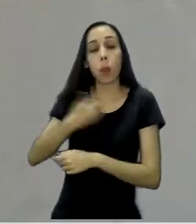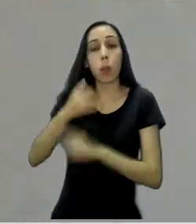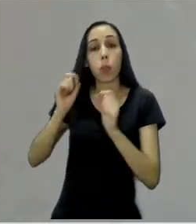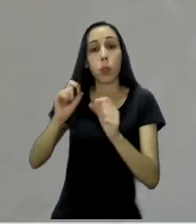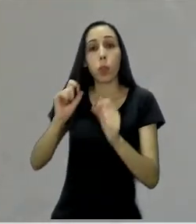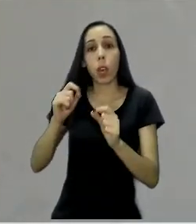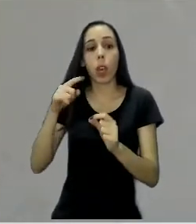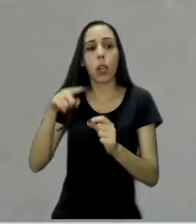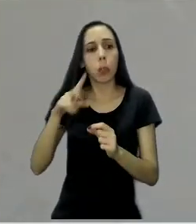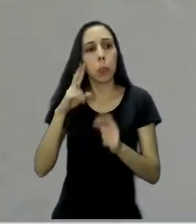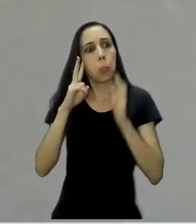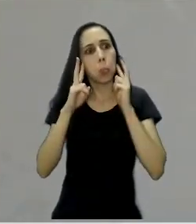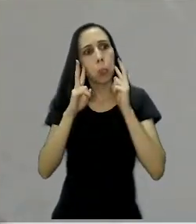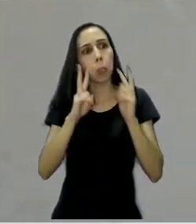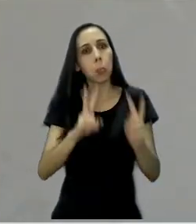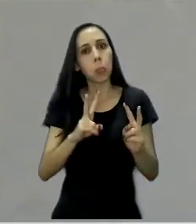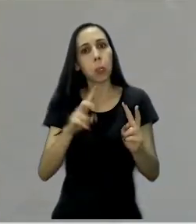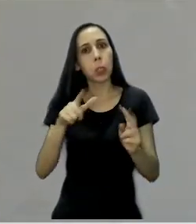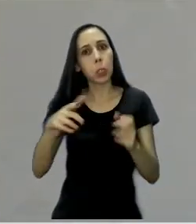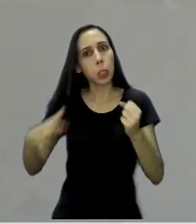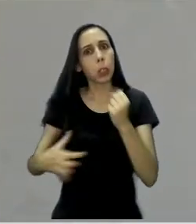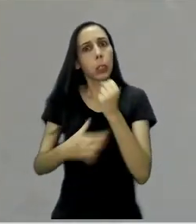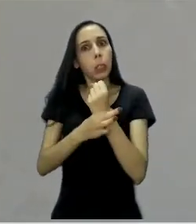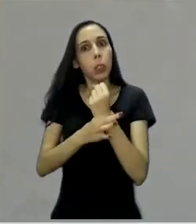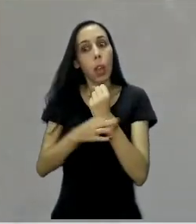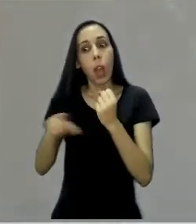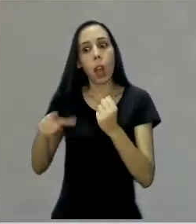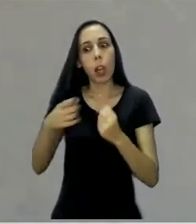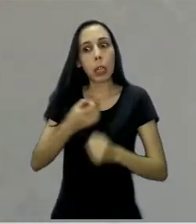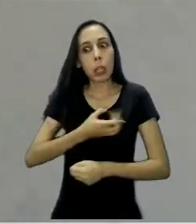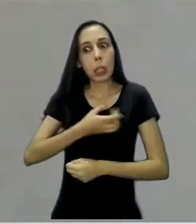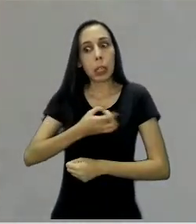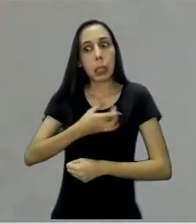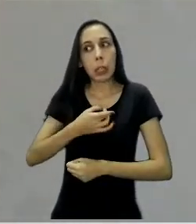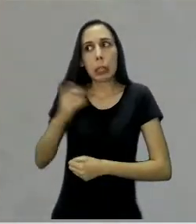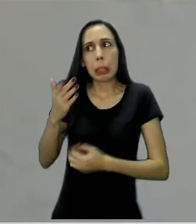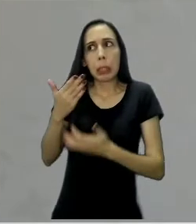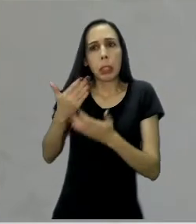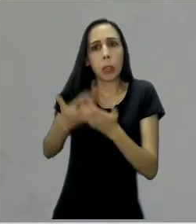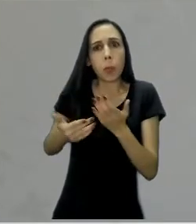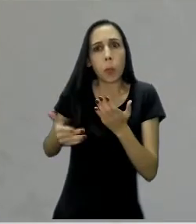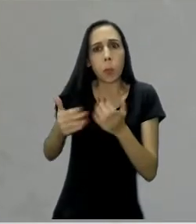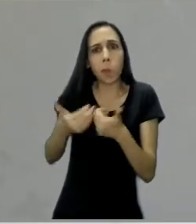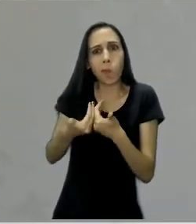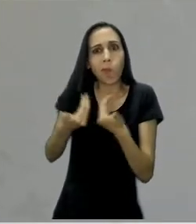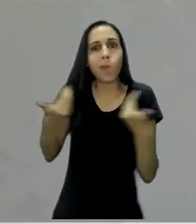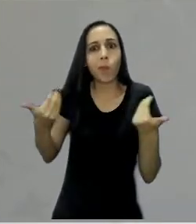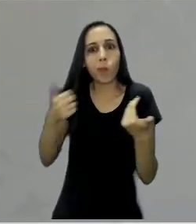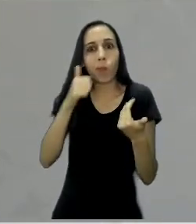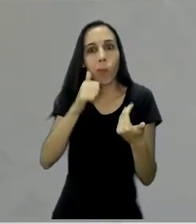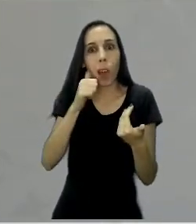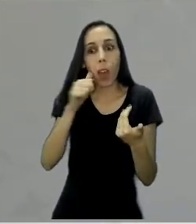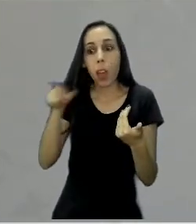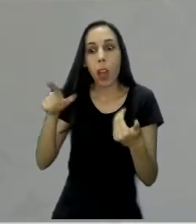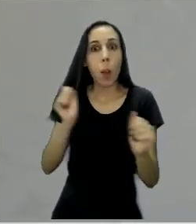a firmeza dela, a segurança dela, ele ficou com tanto medo de perdê-la que parou de